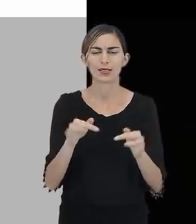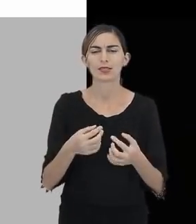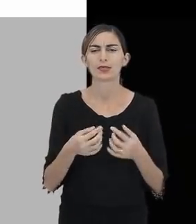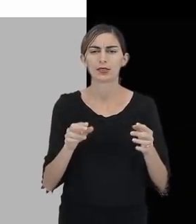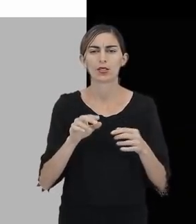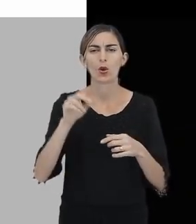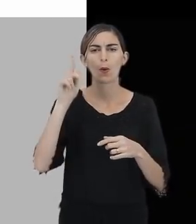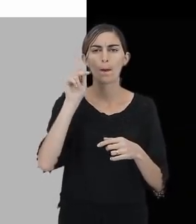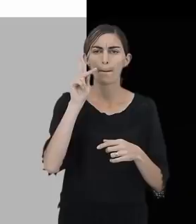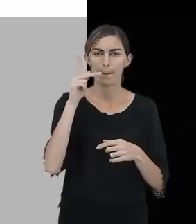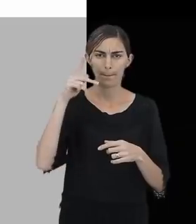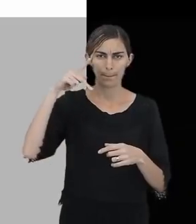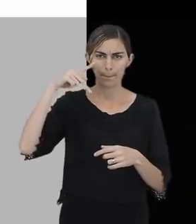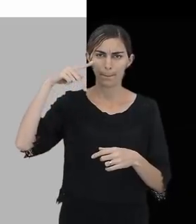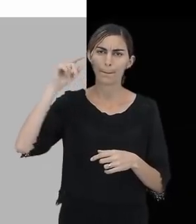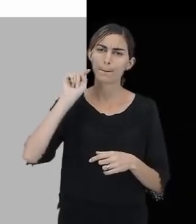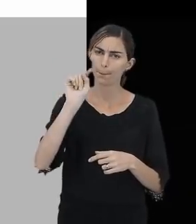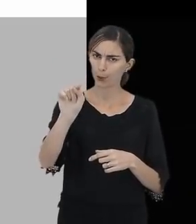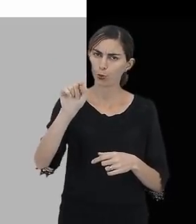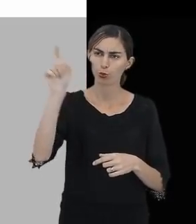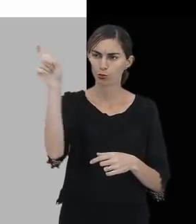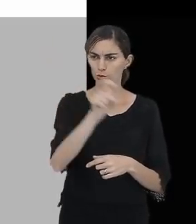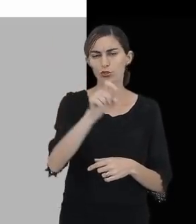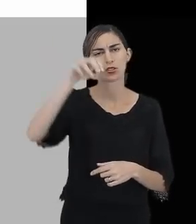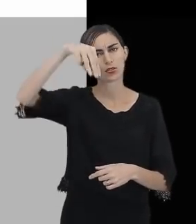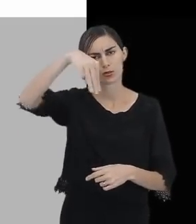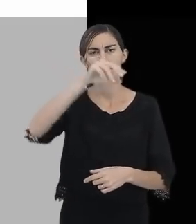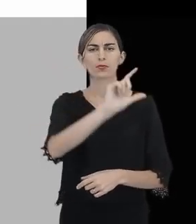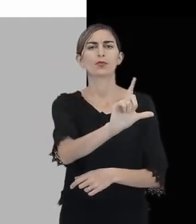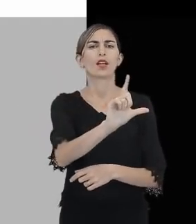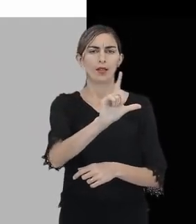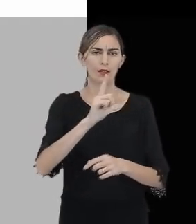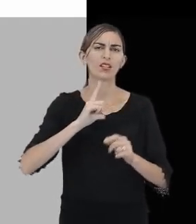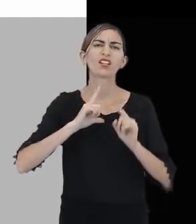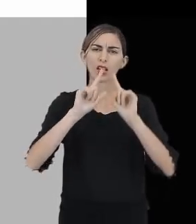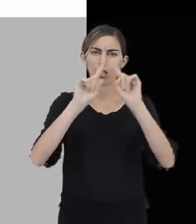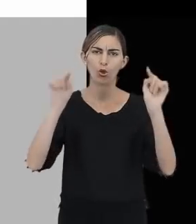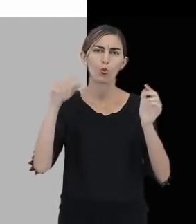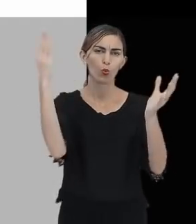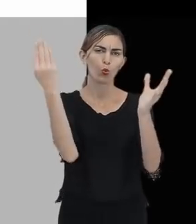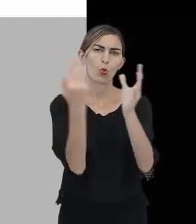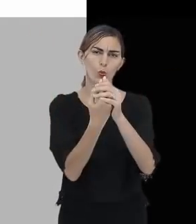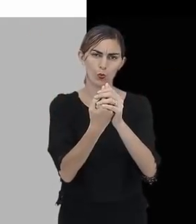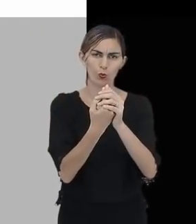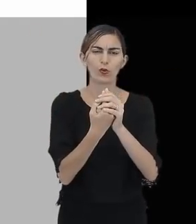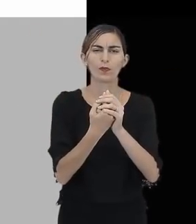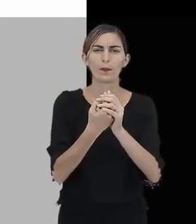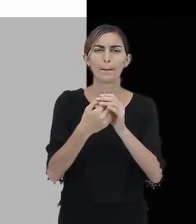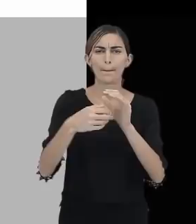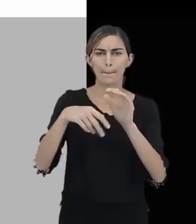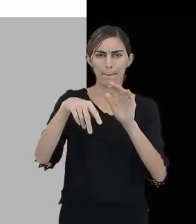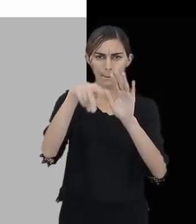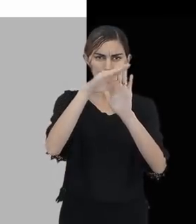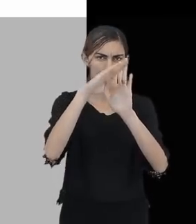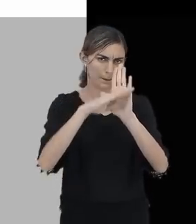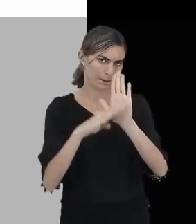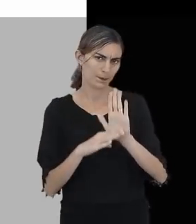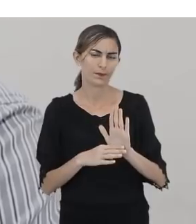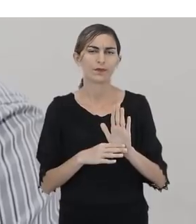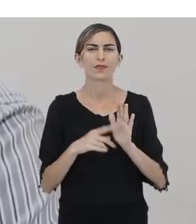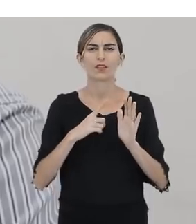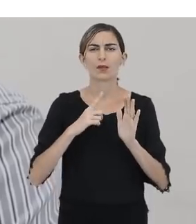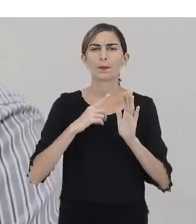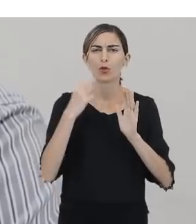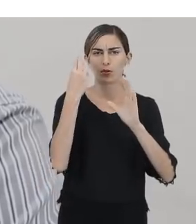do arquivo .xml. Então, existe esse arquivo padrão aqui, chamado string.xml, que você pode